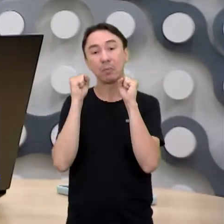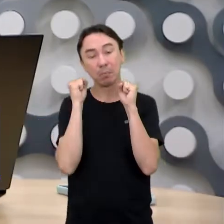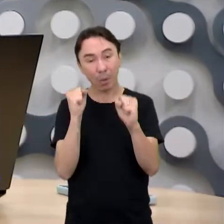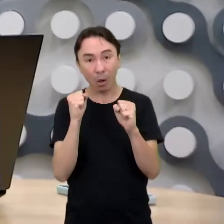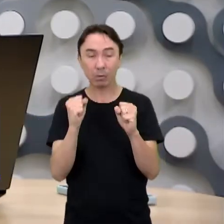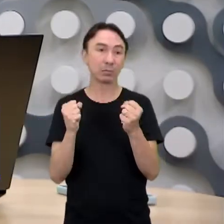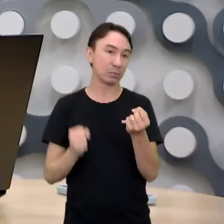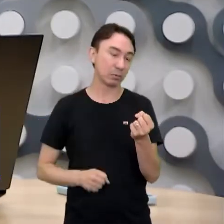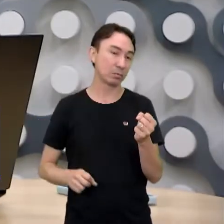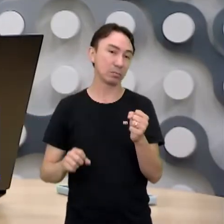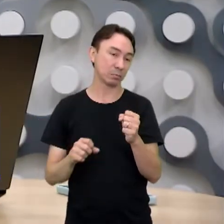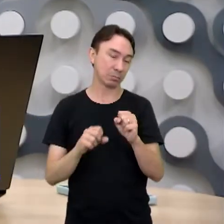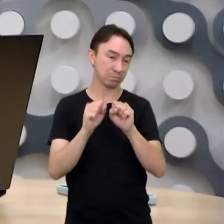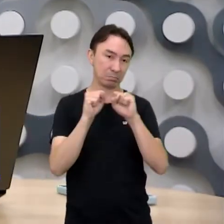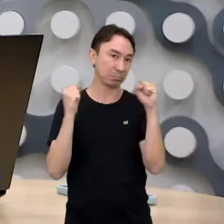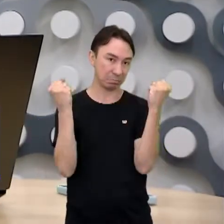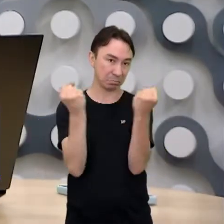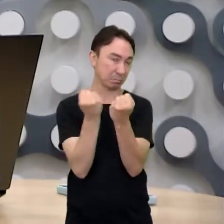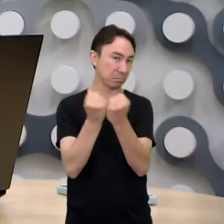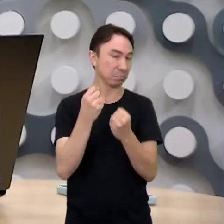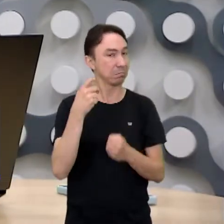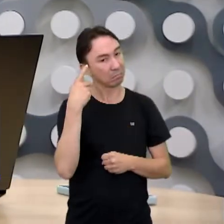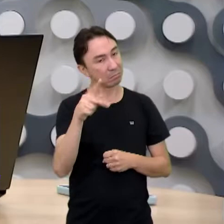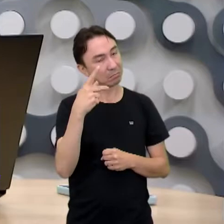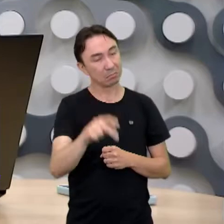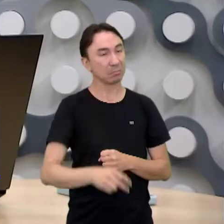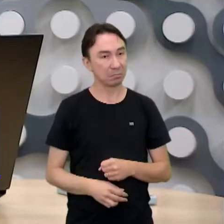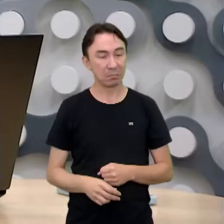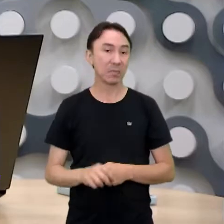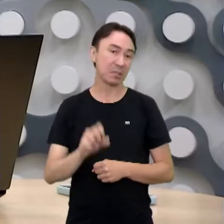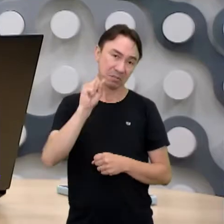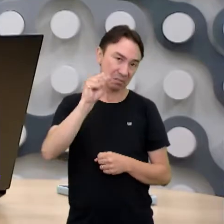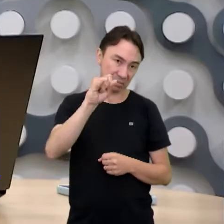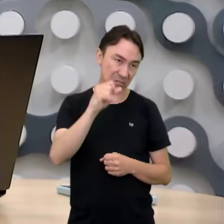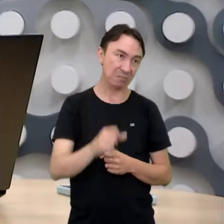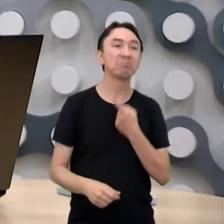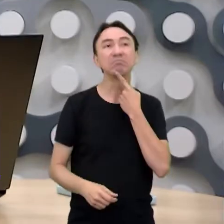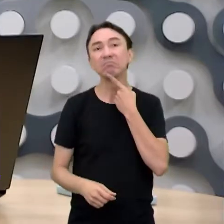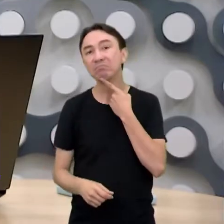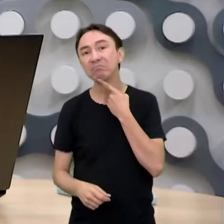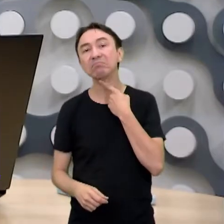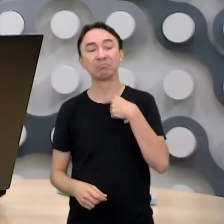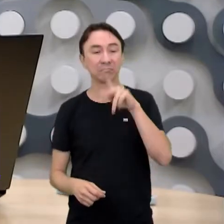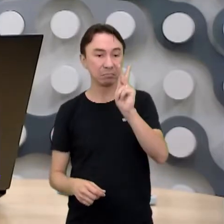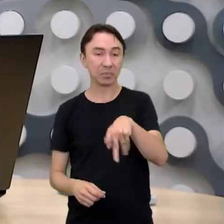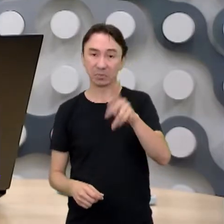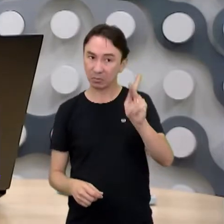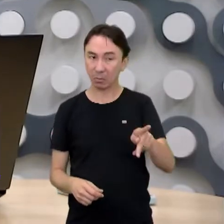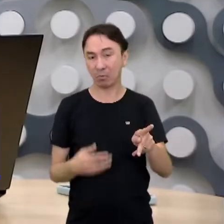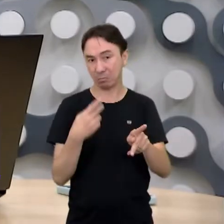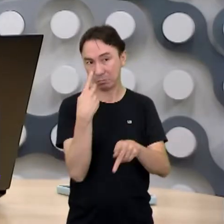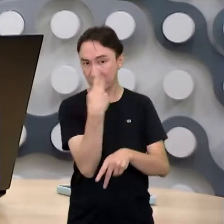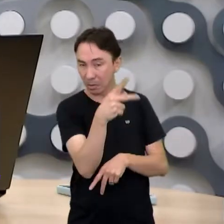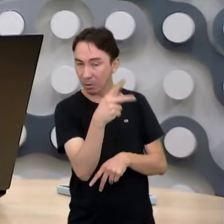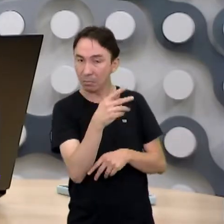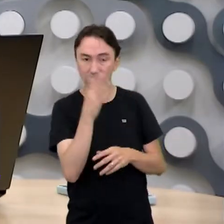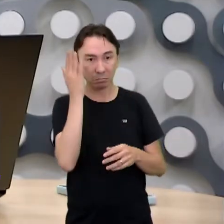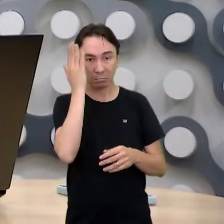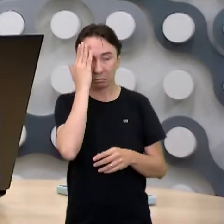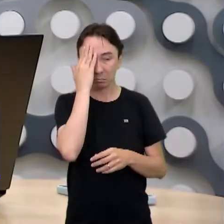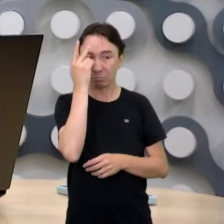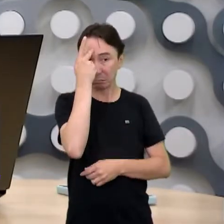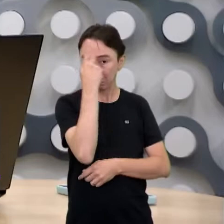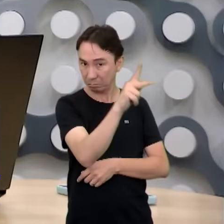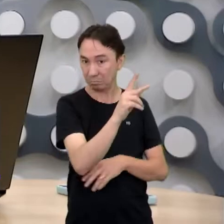sala de aula, né? Assim, se o professor desejar, né? Se lembram que sempre é, né, uma opção aí para o professor trabalhar,